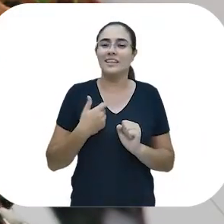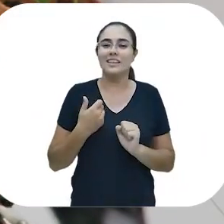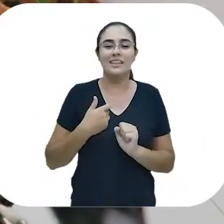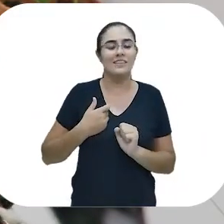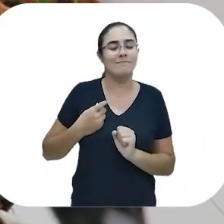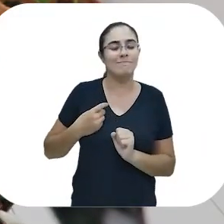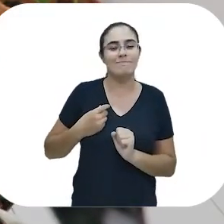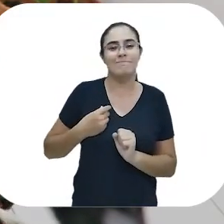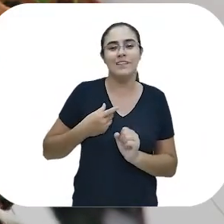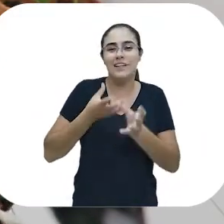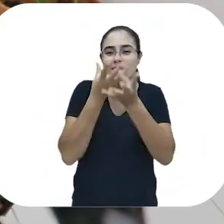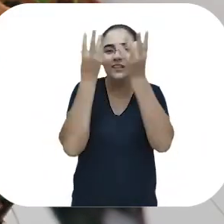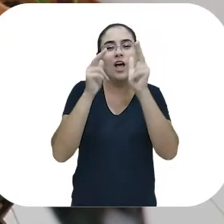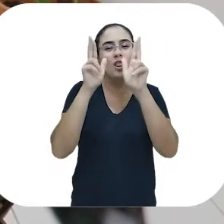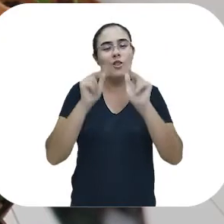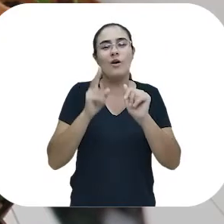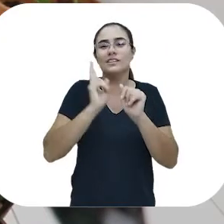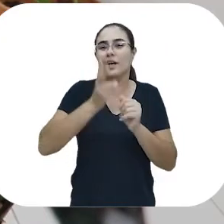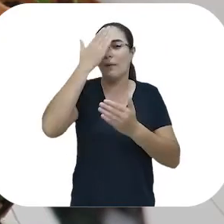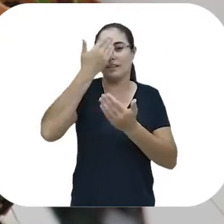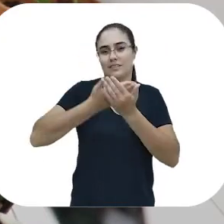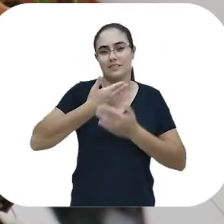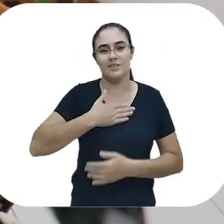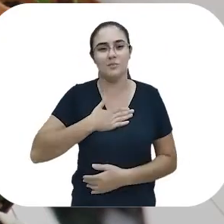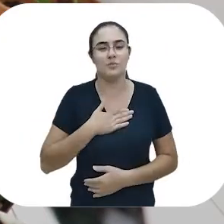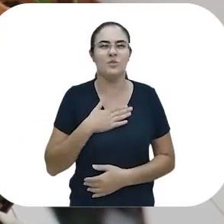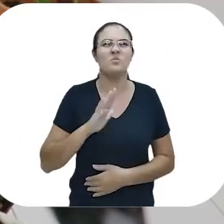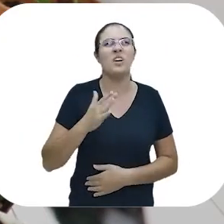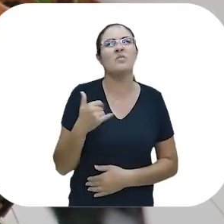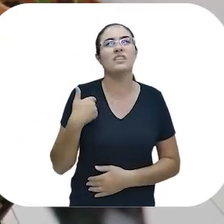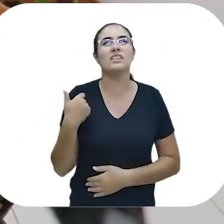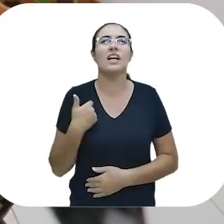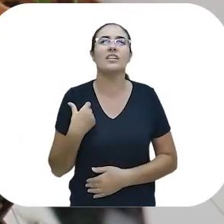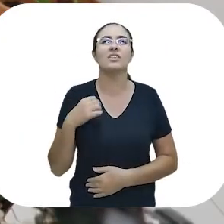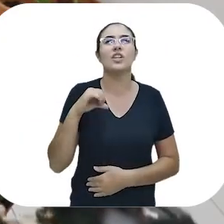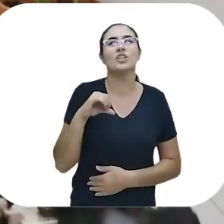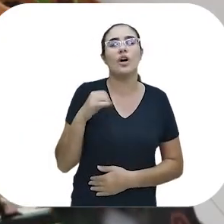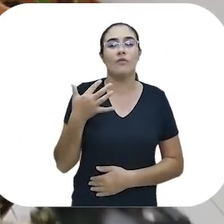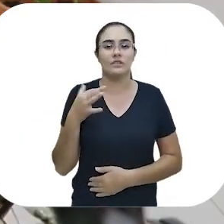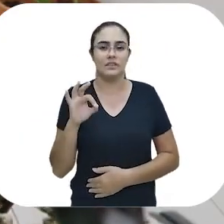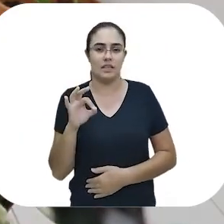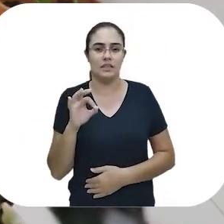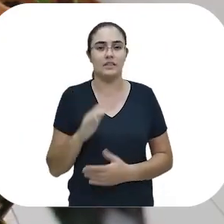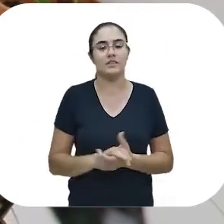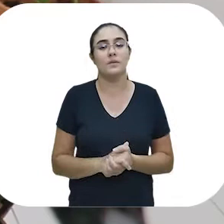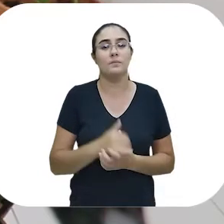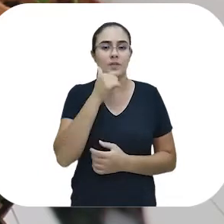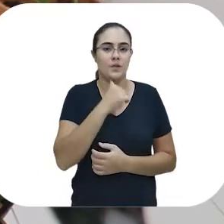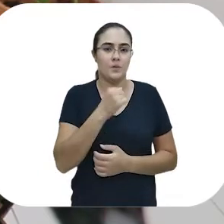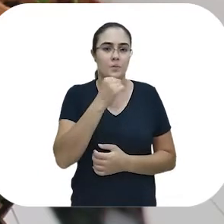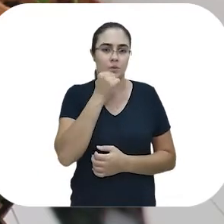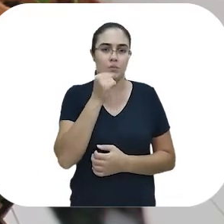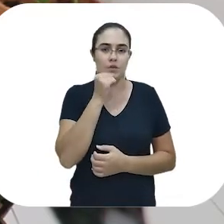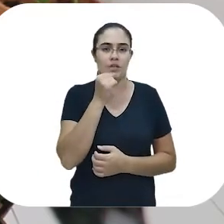acreditar. Já quando eu tinha em torno de 9, 10 anos, minha mãe me deixava ir para a igreja, né, a igreja do nosso